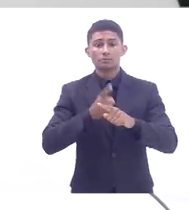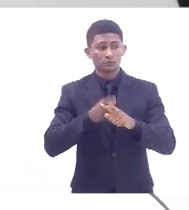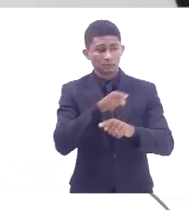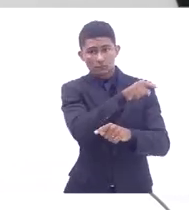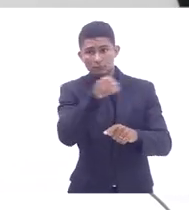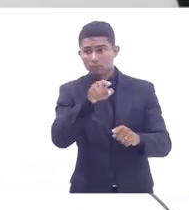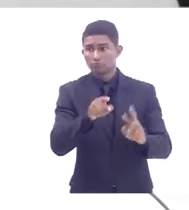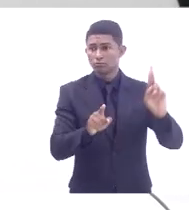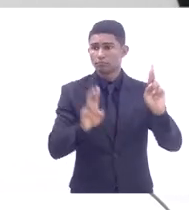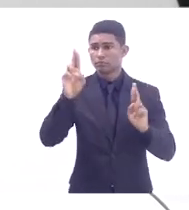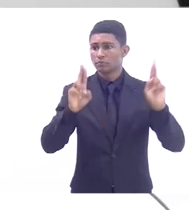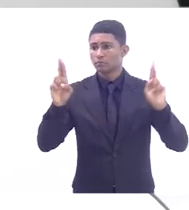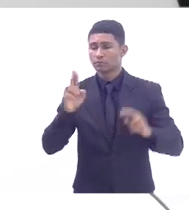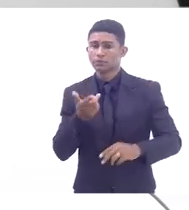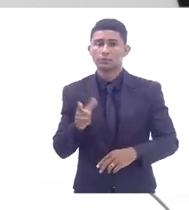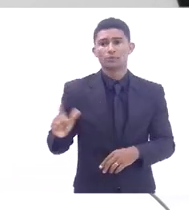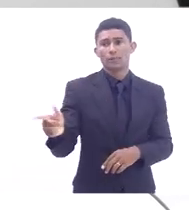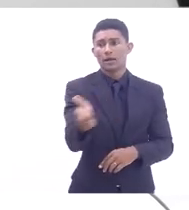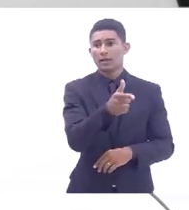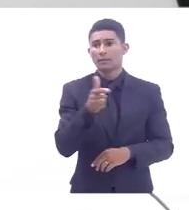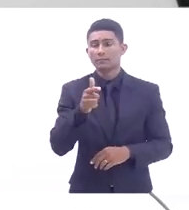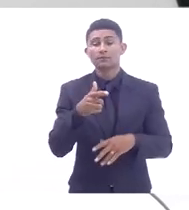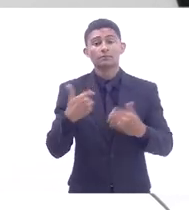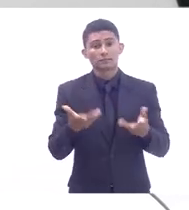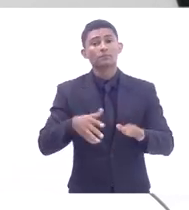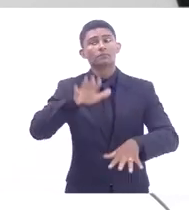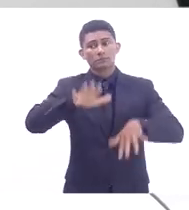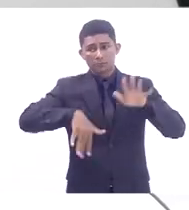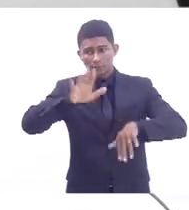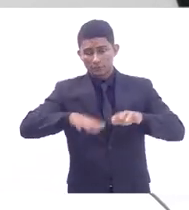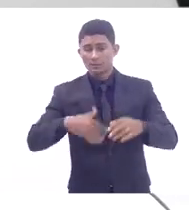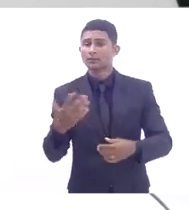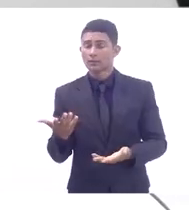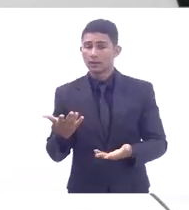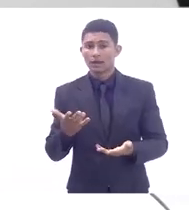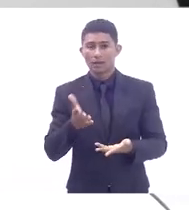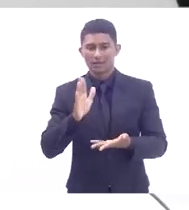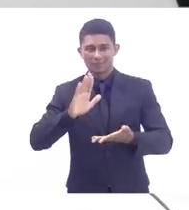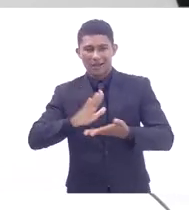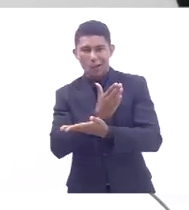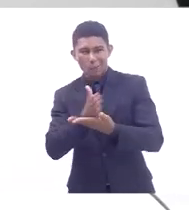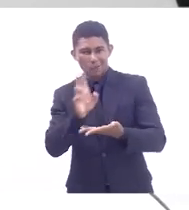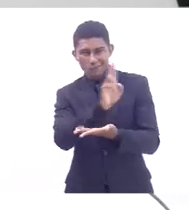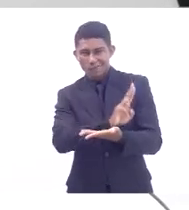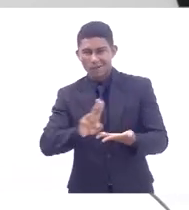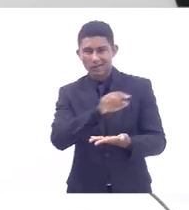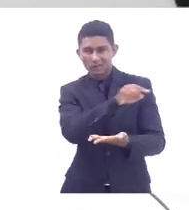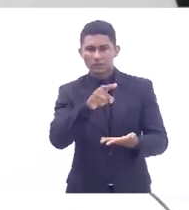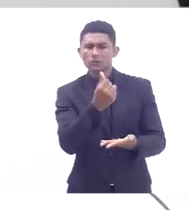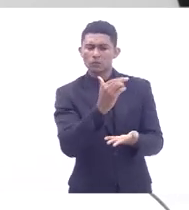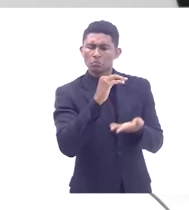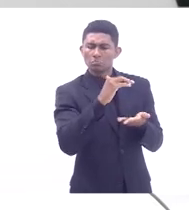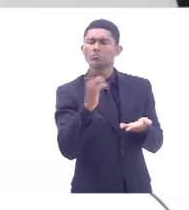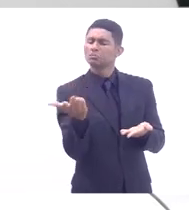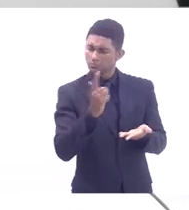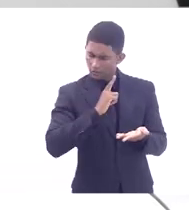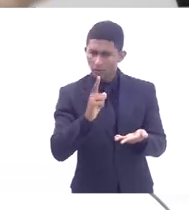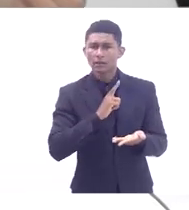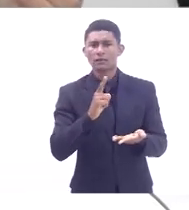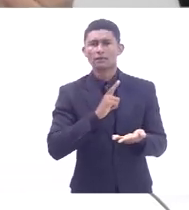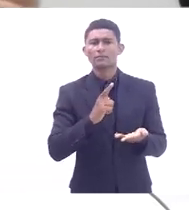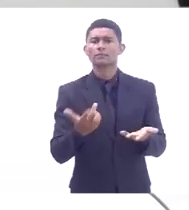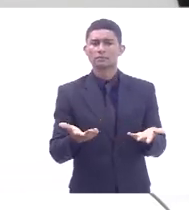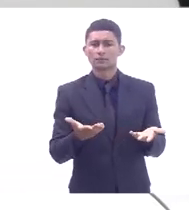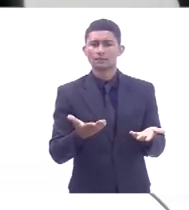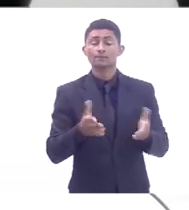têm e portanto às vezes há situações em que a universidade dispõe de orçamento dispõe até é de